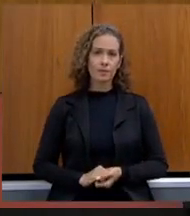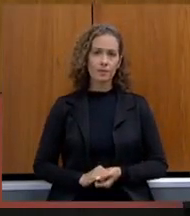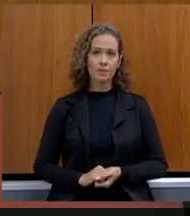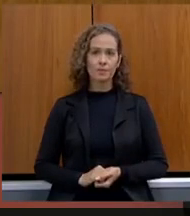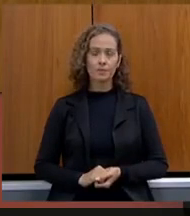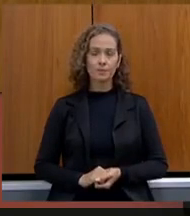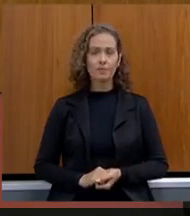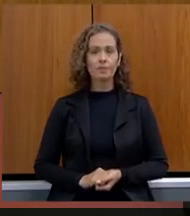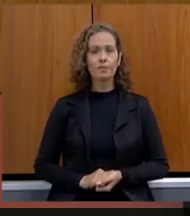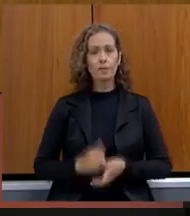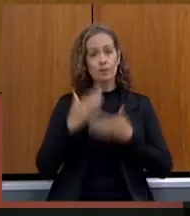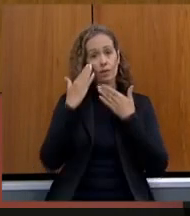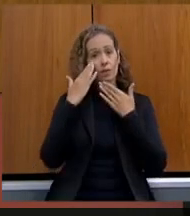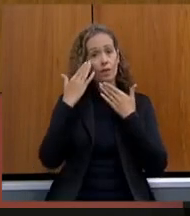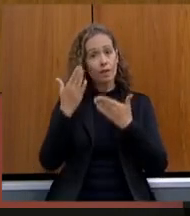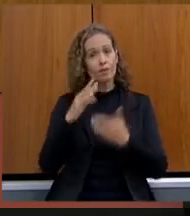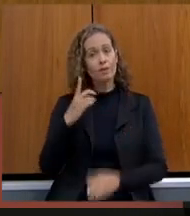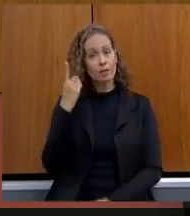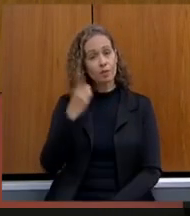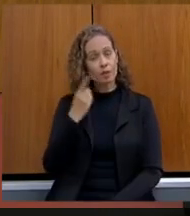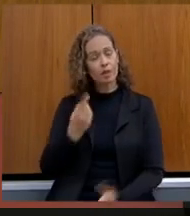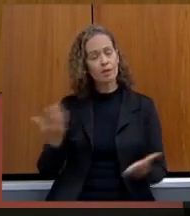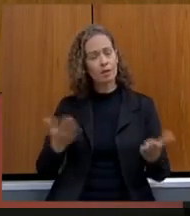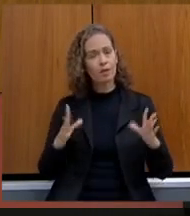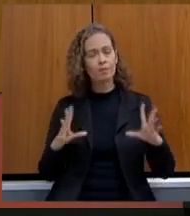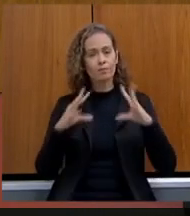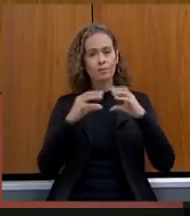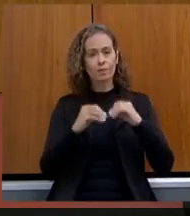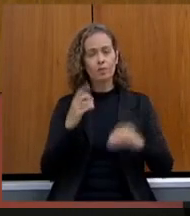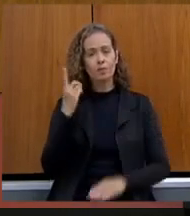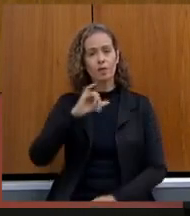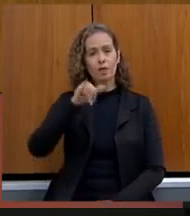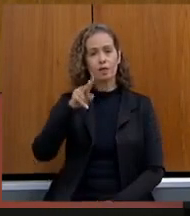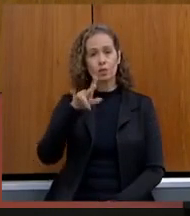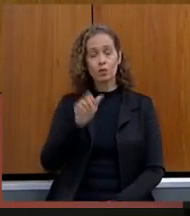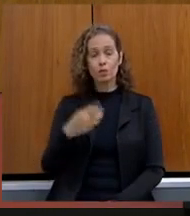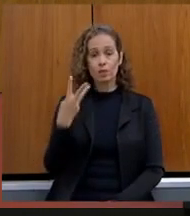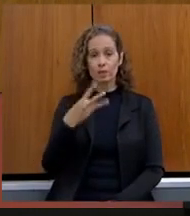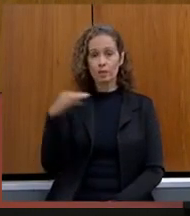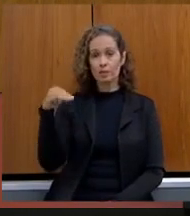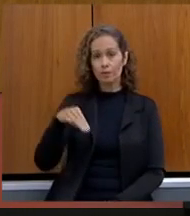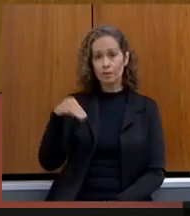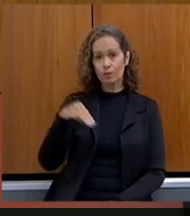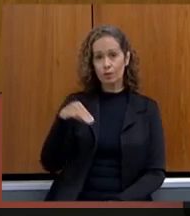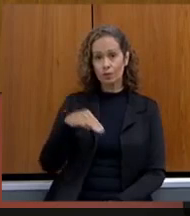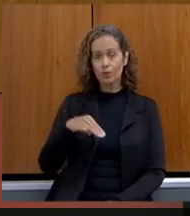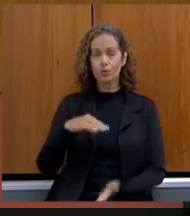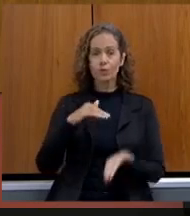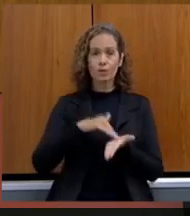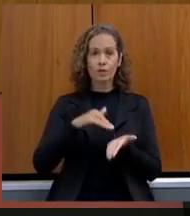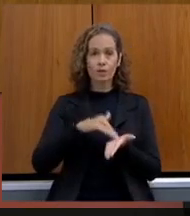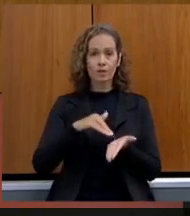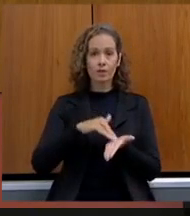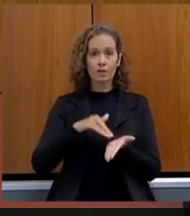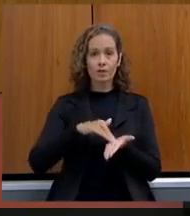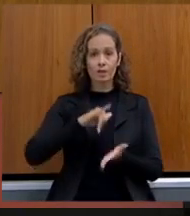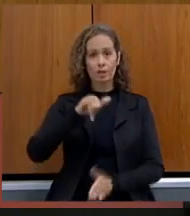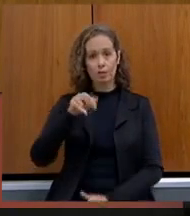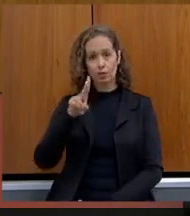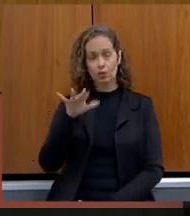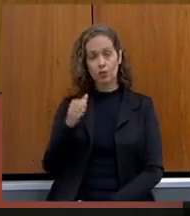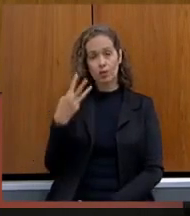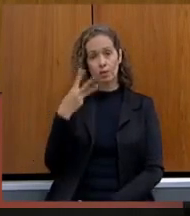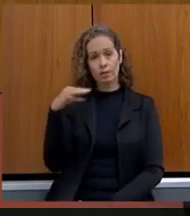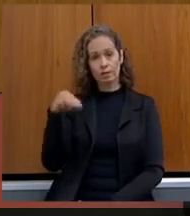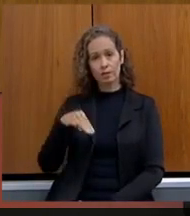é obrigada a deputada feliz e passo para as considerações a deputada Júlia três minutos secretária Júlia três